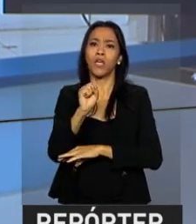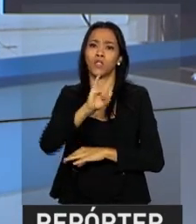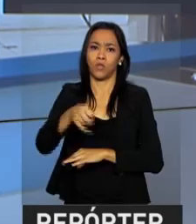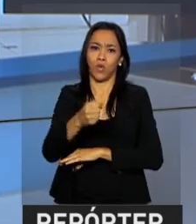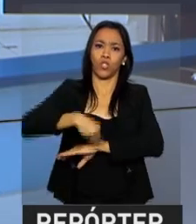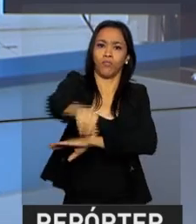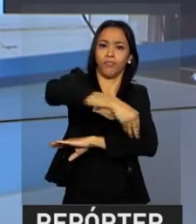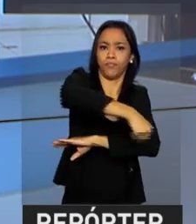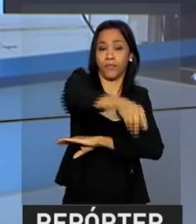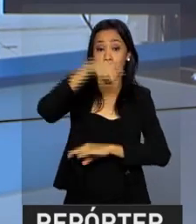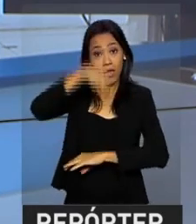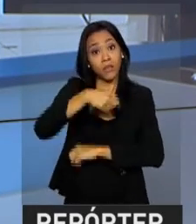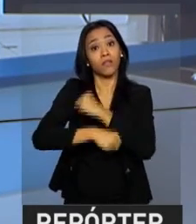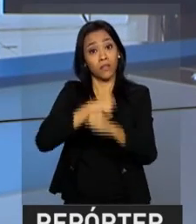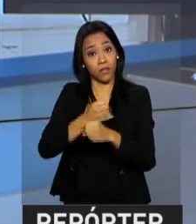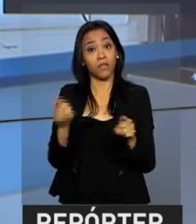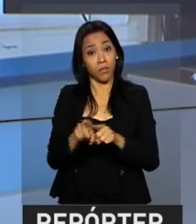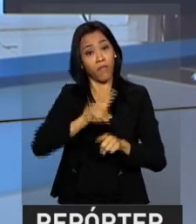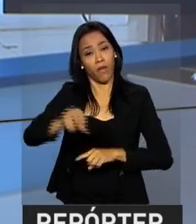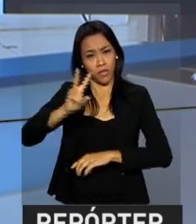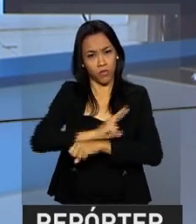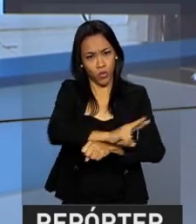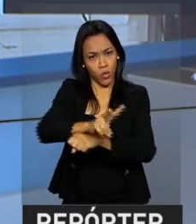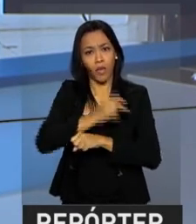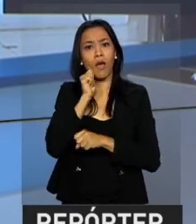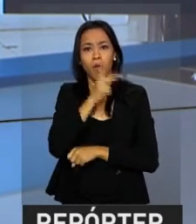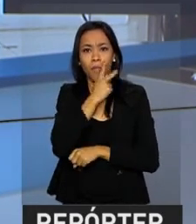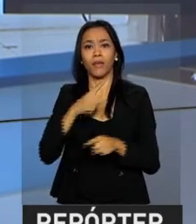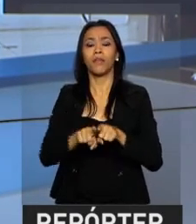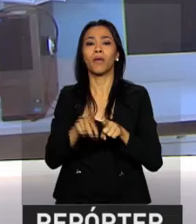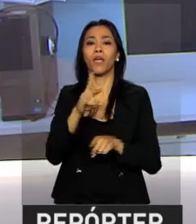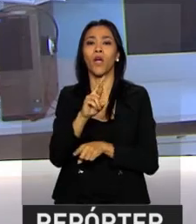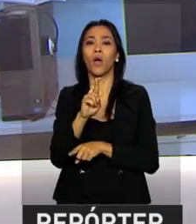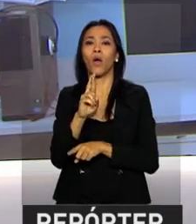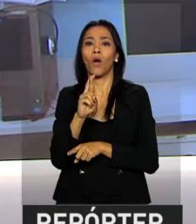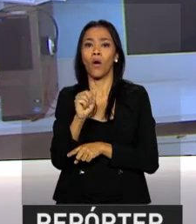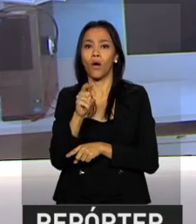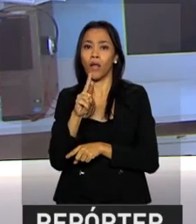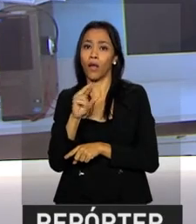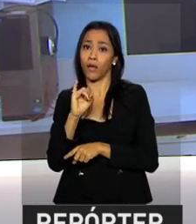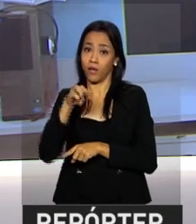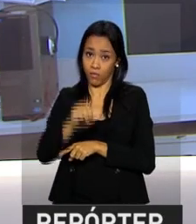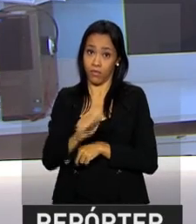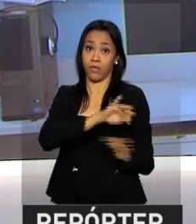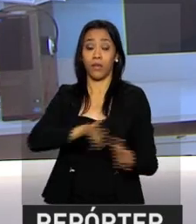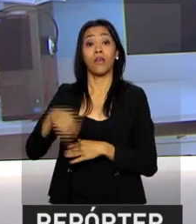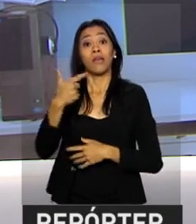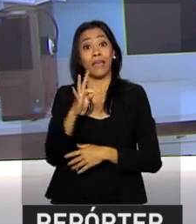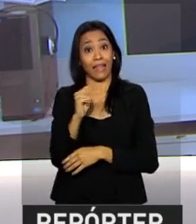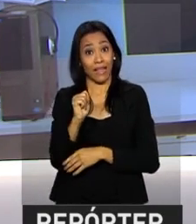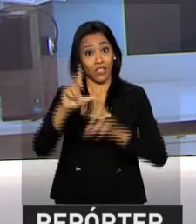A partir deste ano, também serão monitorados os estados do Amapá e Roraima. E a taxa de desmatamento na região